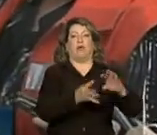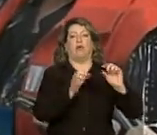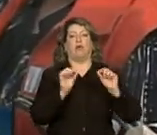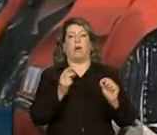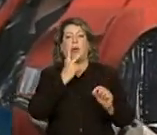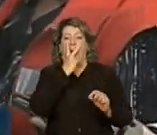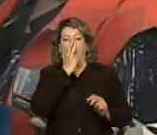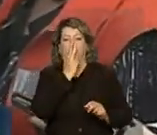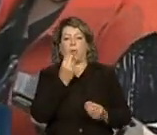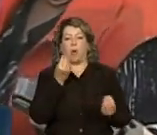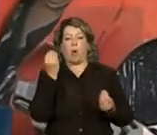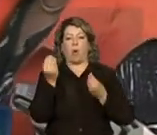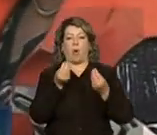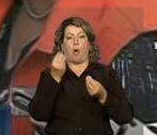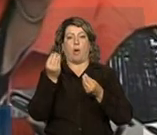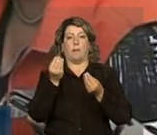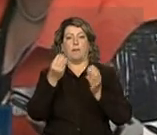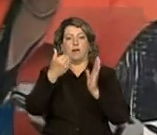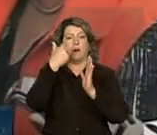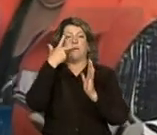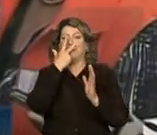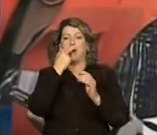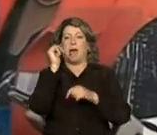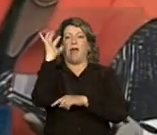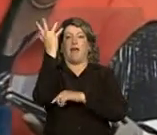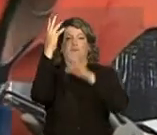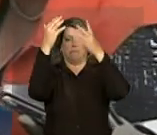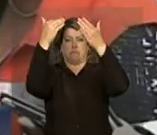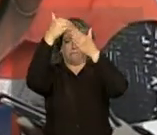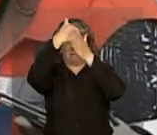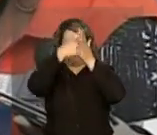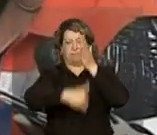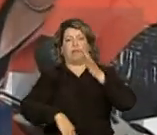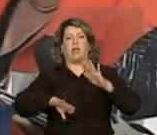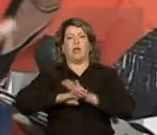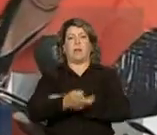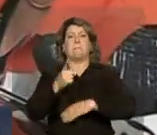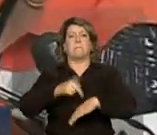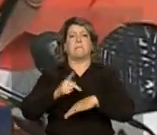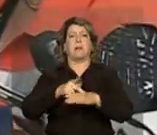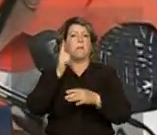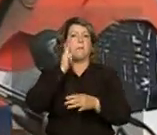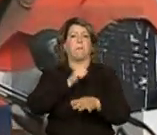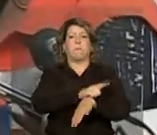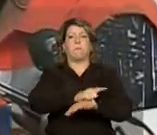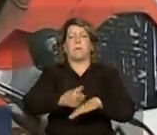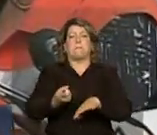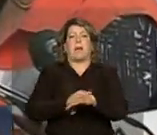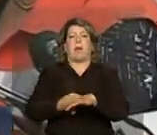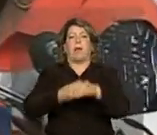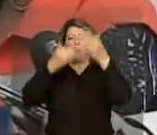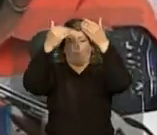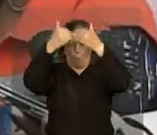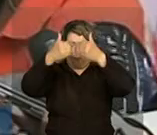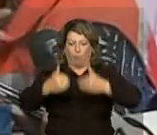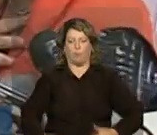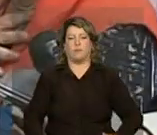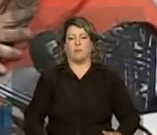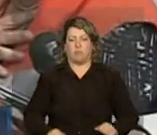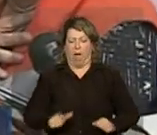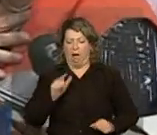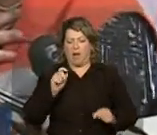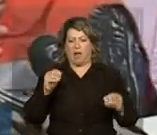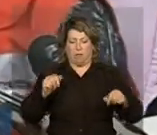um barbeador, uma parte do morro inteirinho. Ele ficou pedra e o resto era floresta.